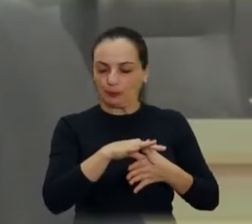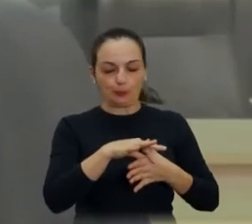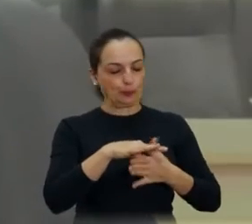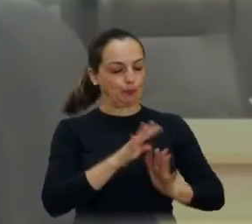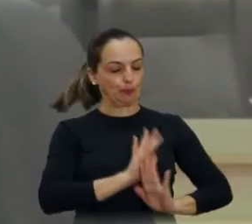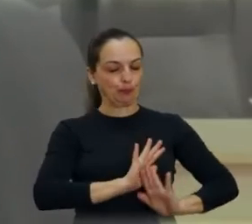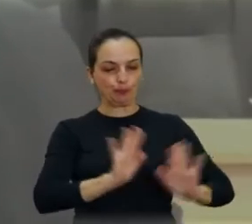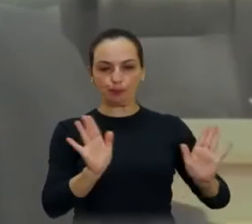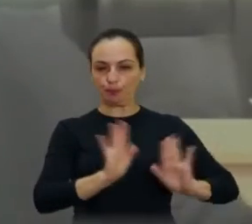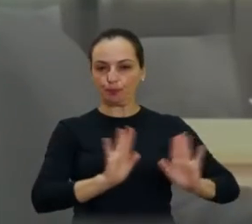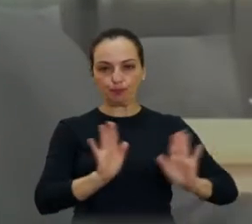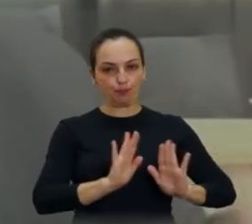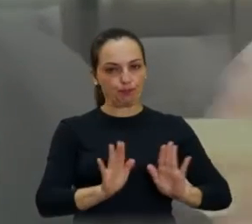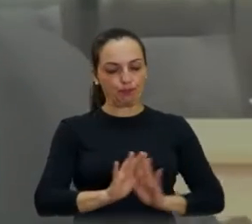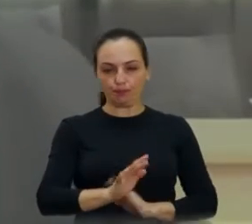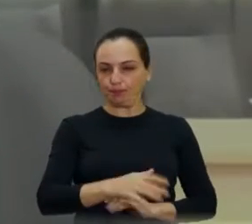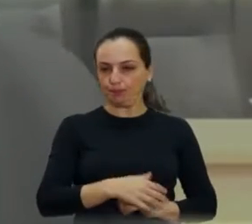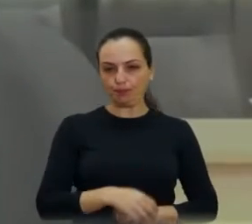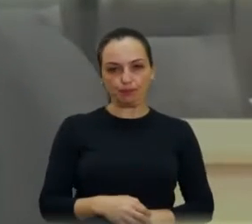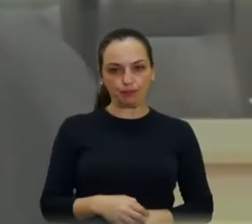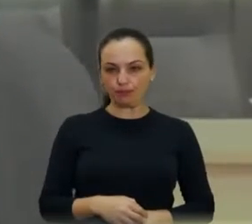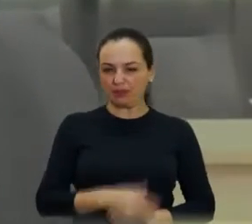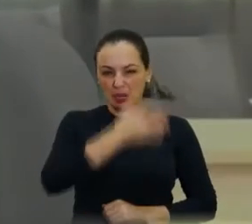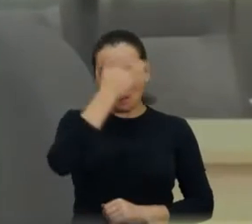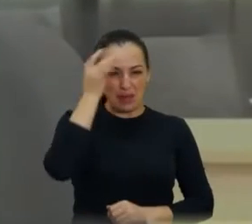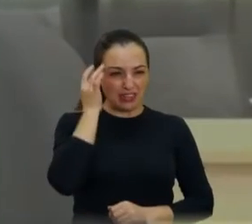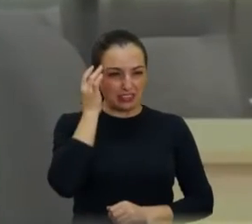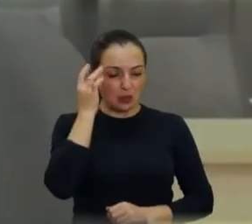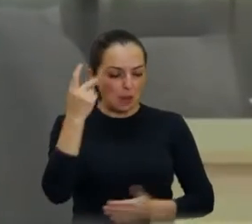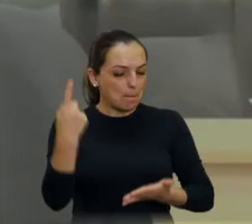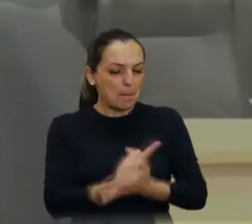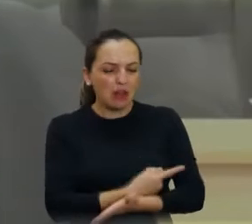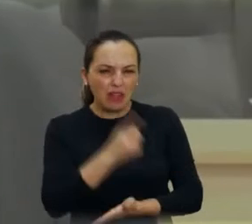cidade proliferando e até perguntando se é verdade.